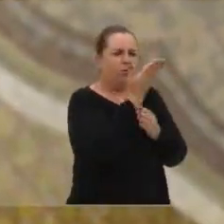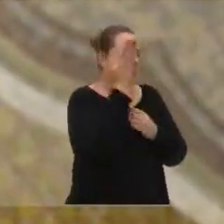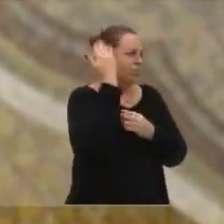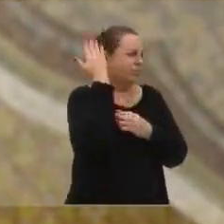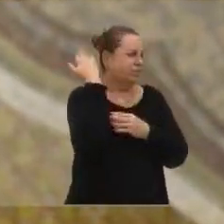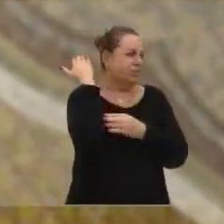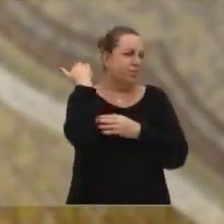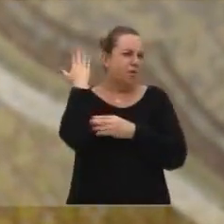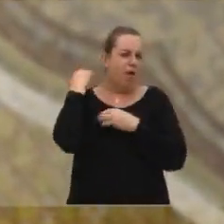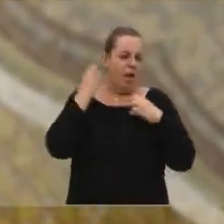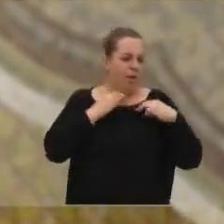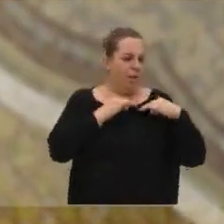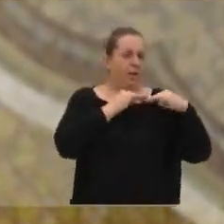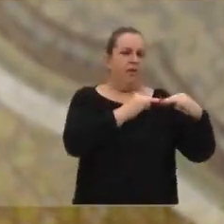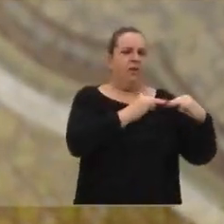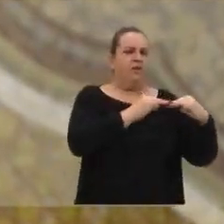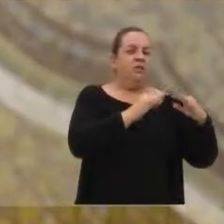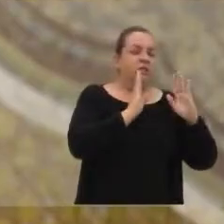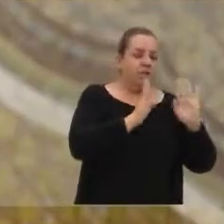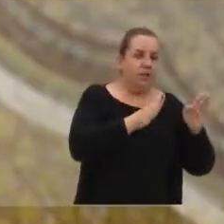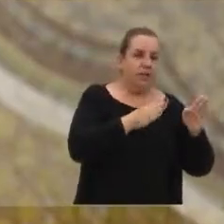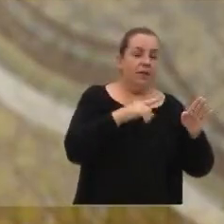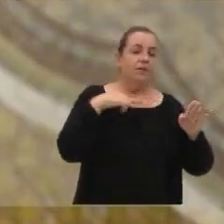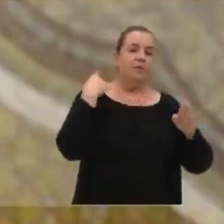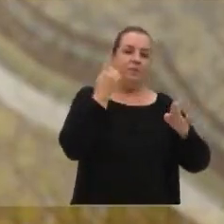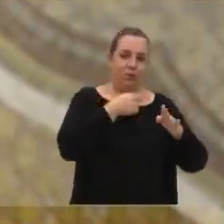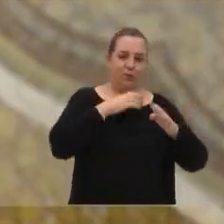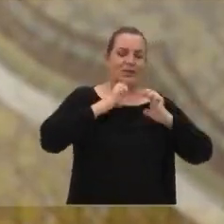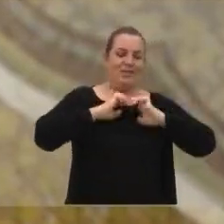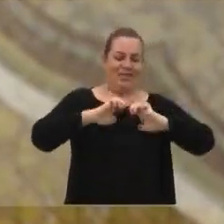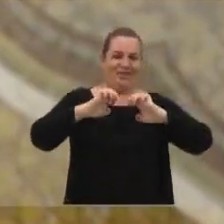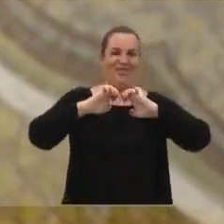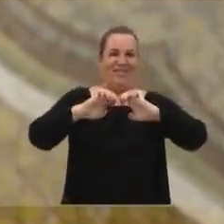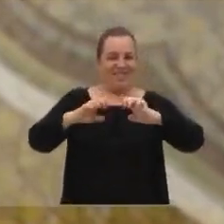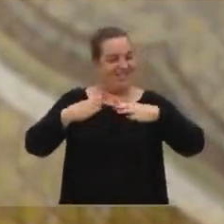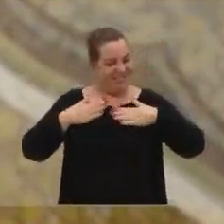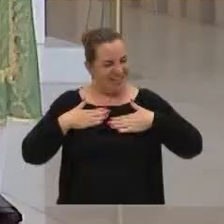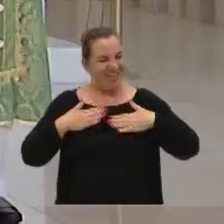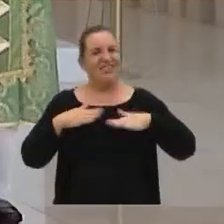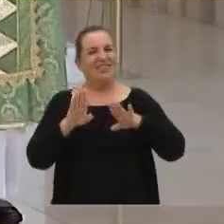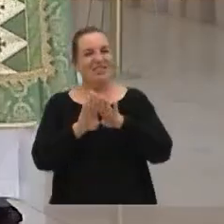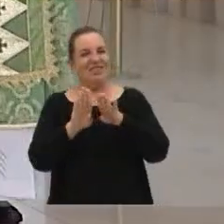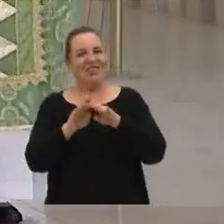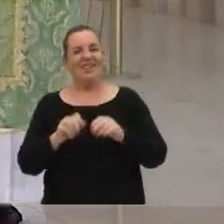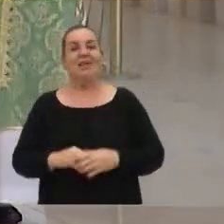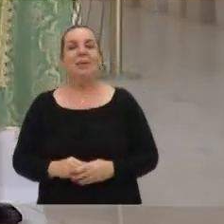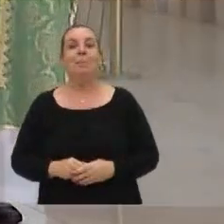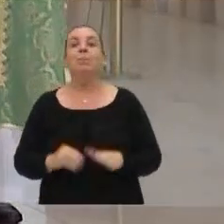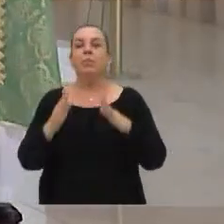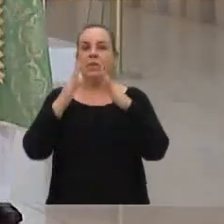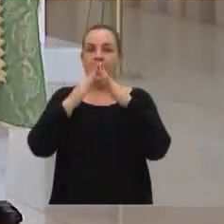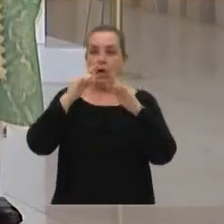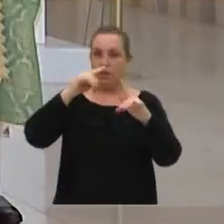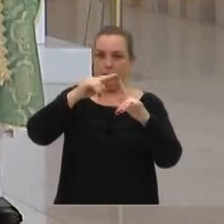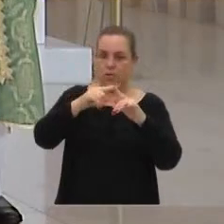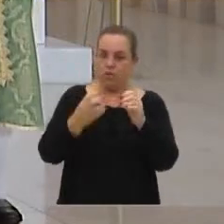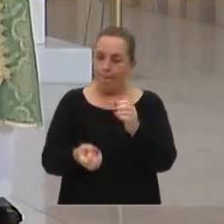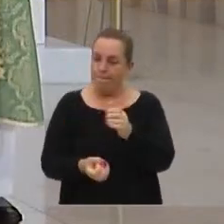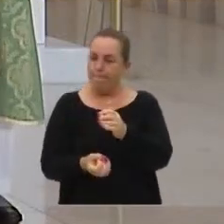que missionários foram, que nos evangelizaram. A Igreja nasce